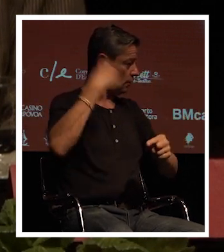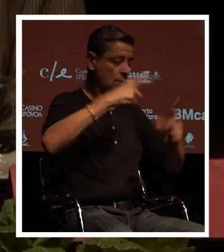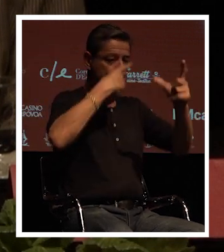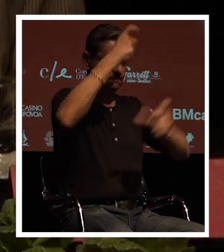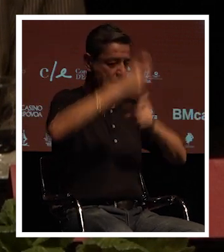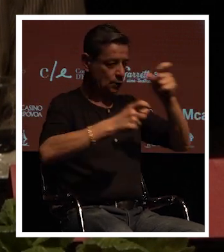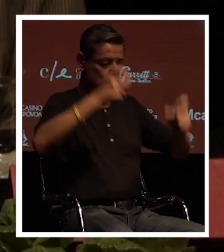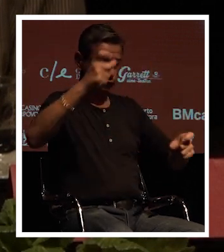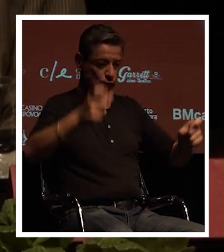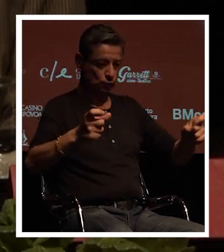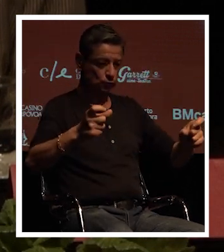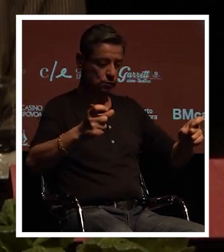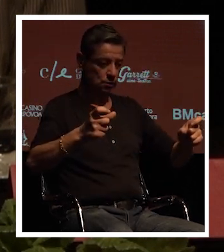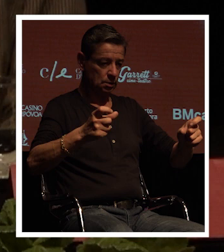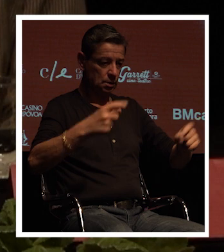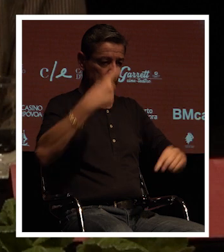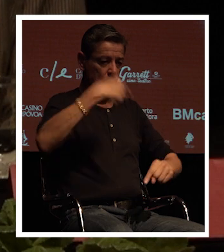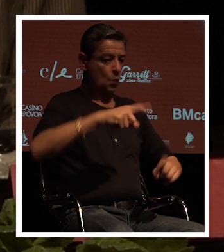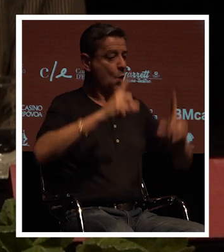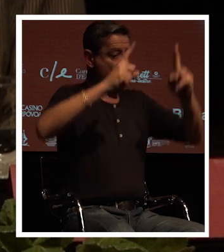humanos um